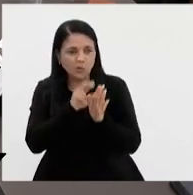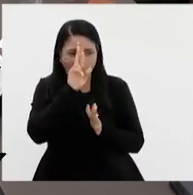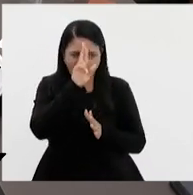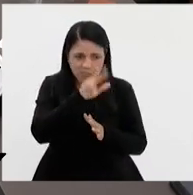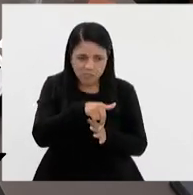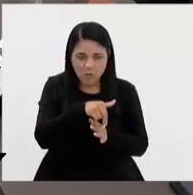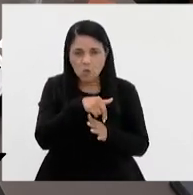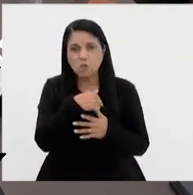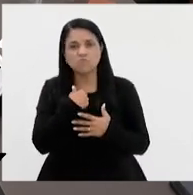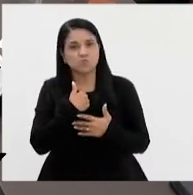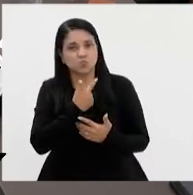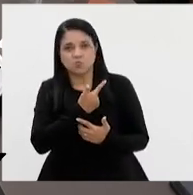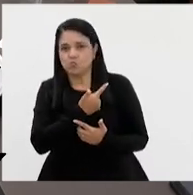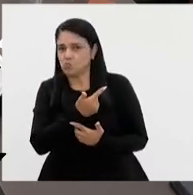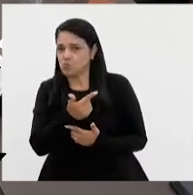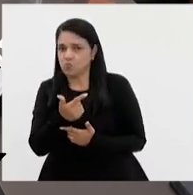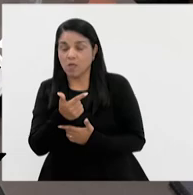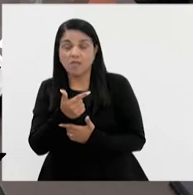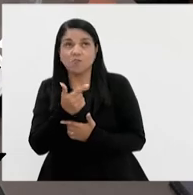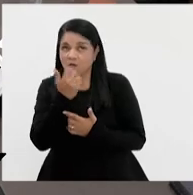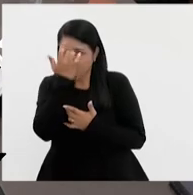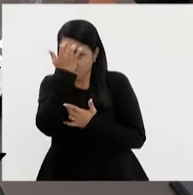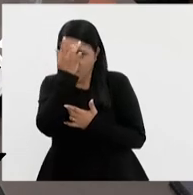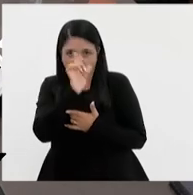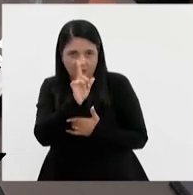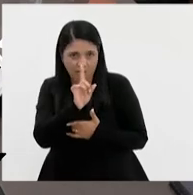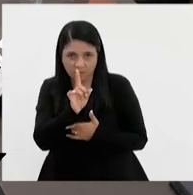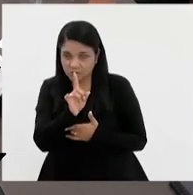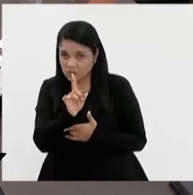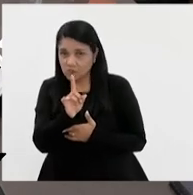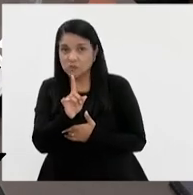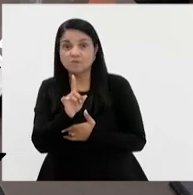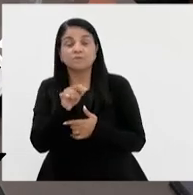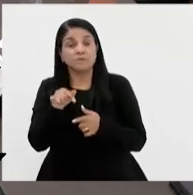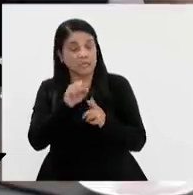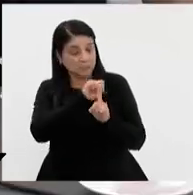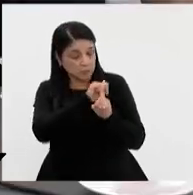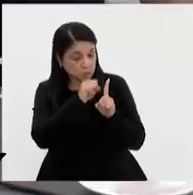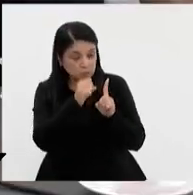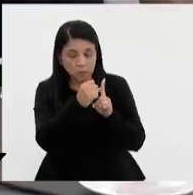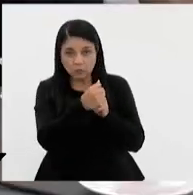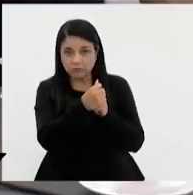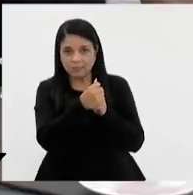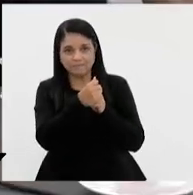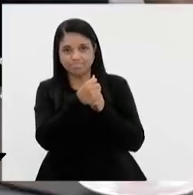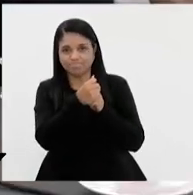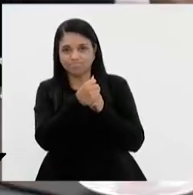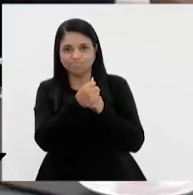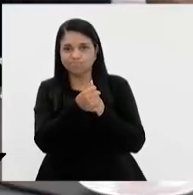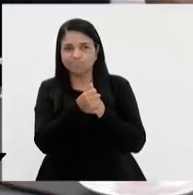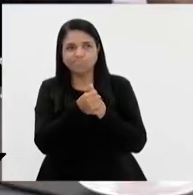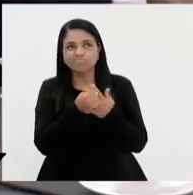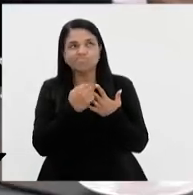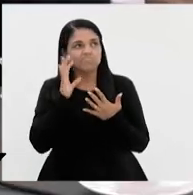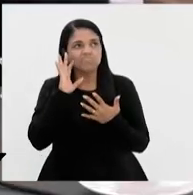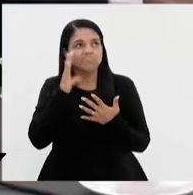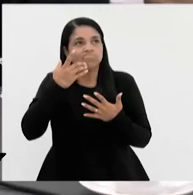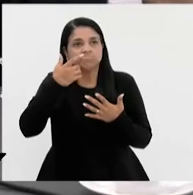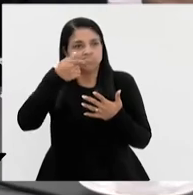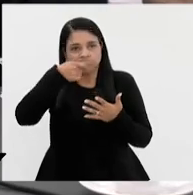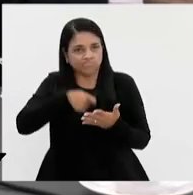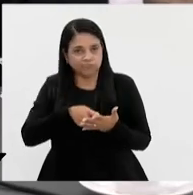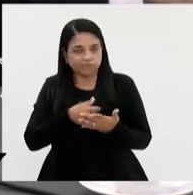para qualquer deputado que seja, porque a sociedade também ainda não encontrou o seu caminho, como aqui, não é,